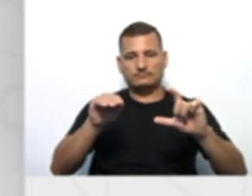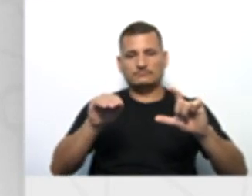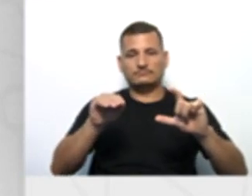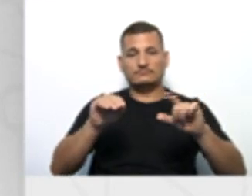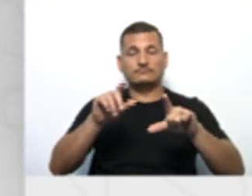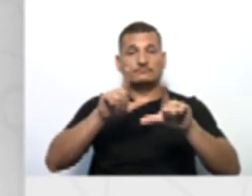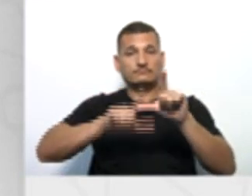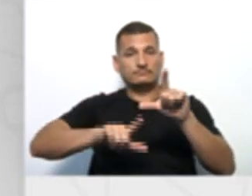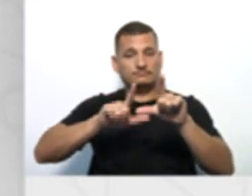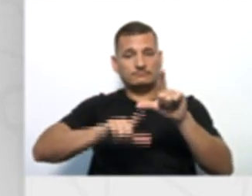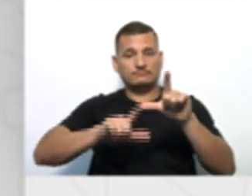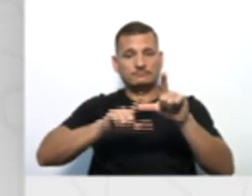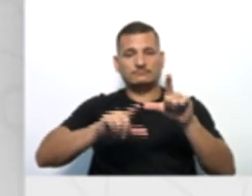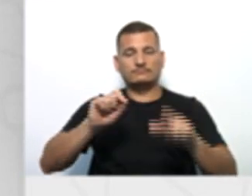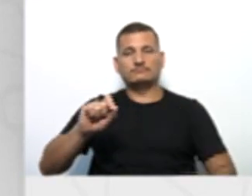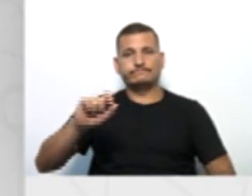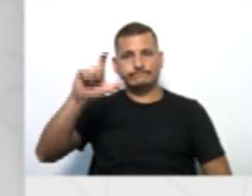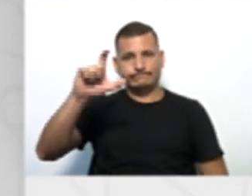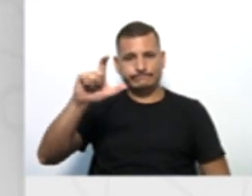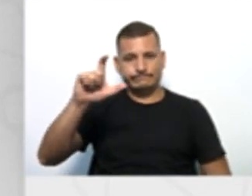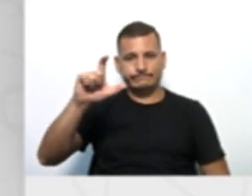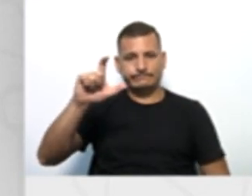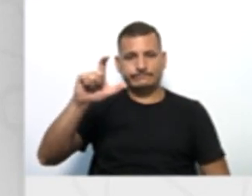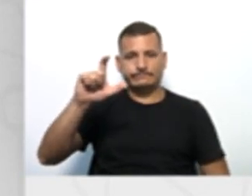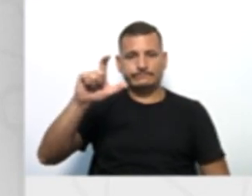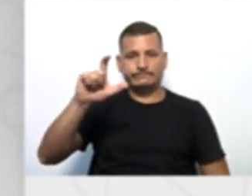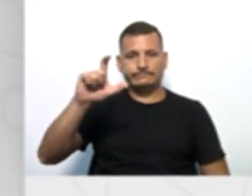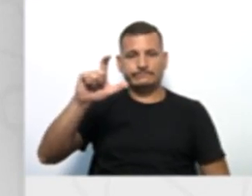letra maiúscula.